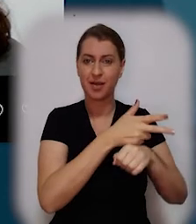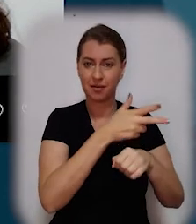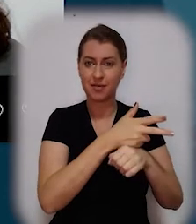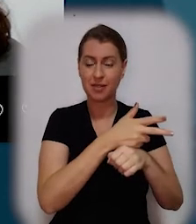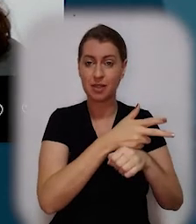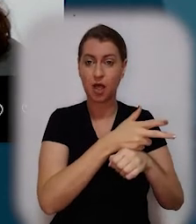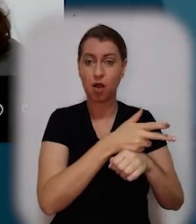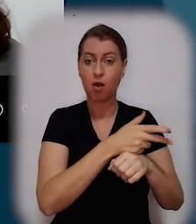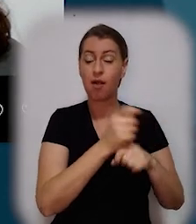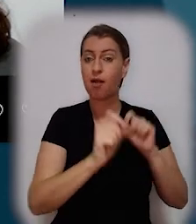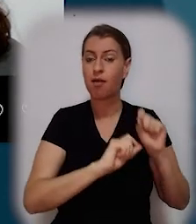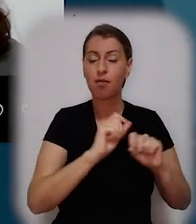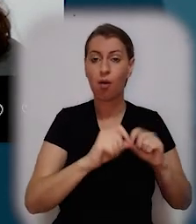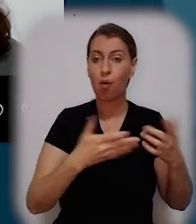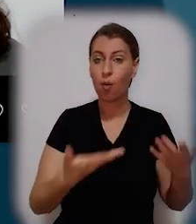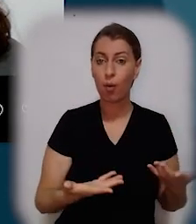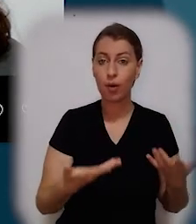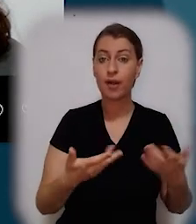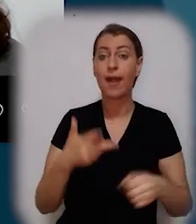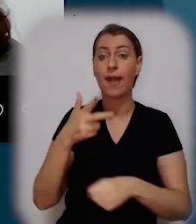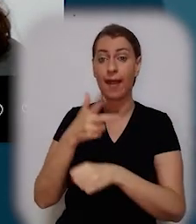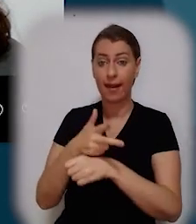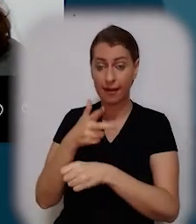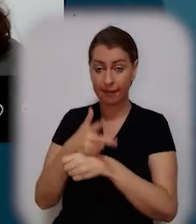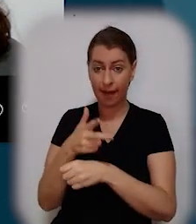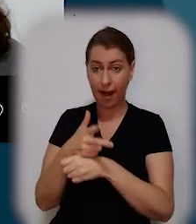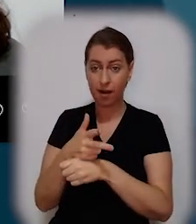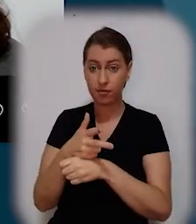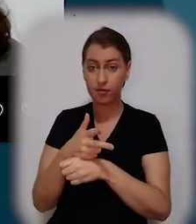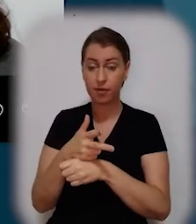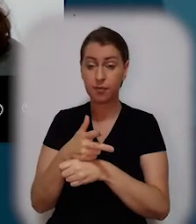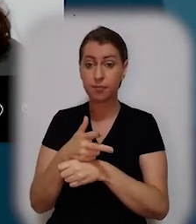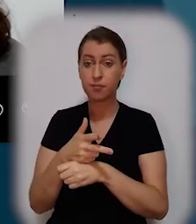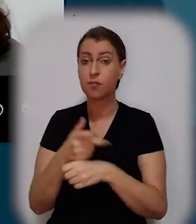tá? E ele grava isso no.